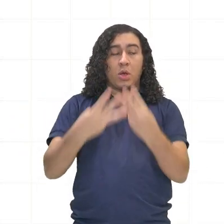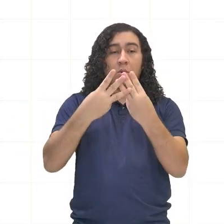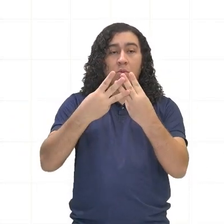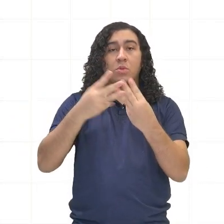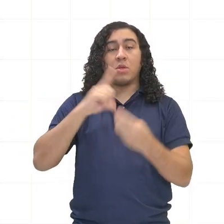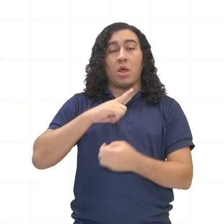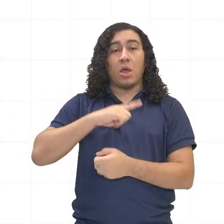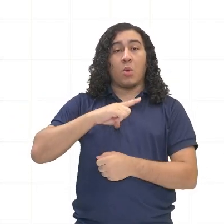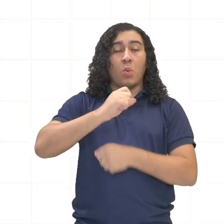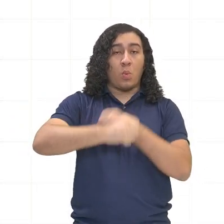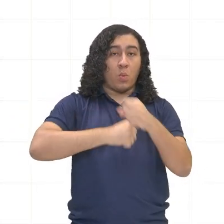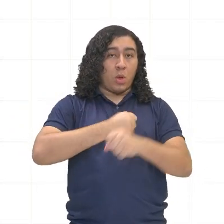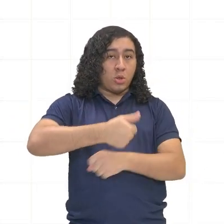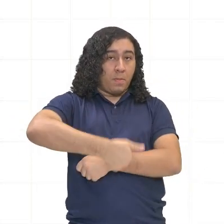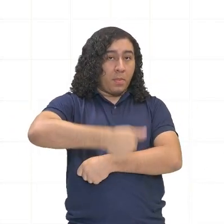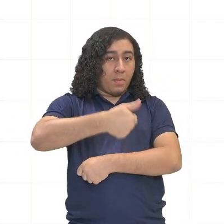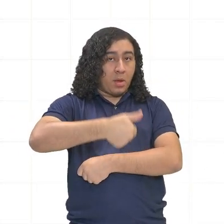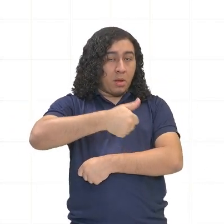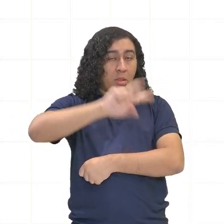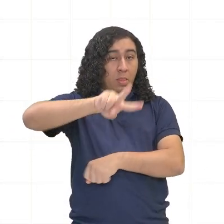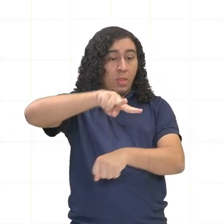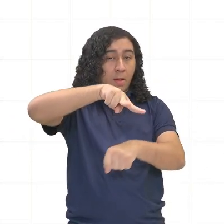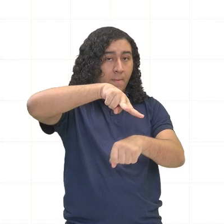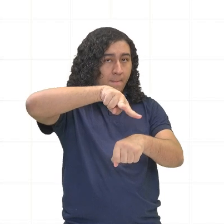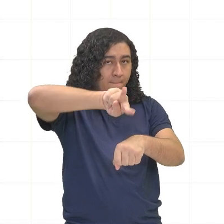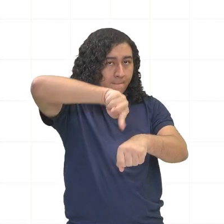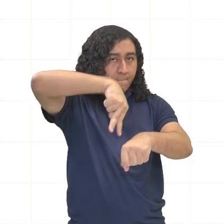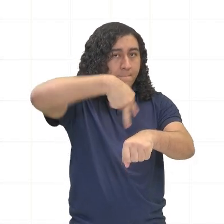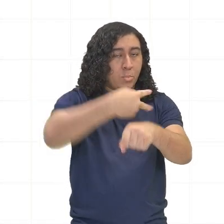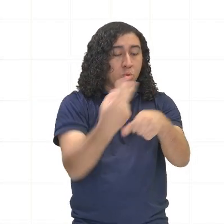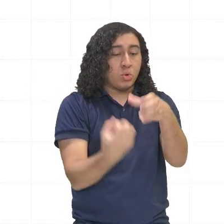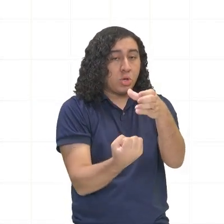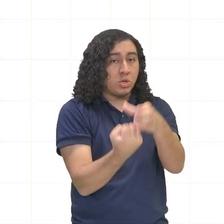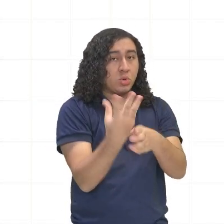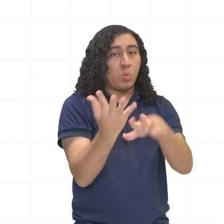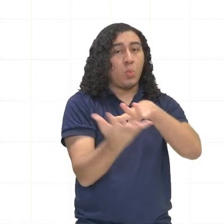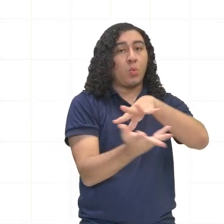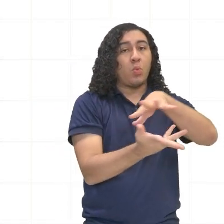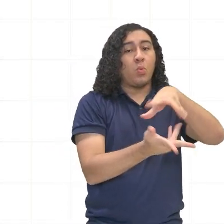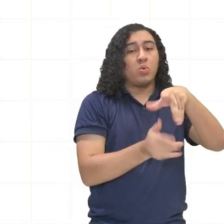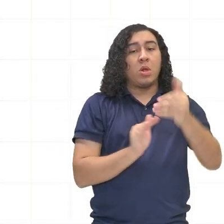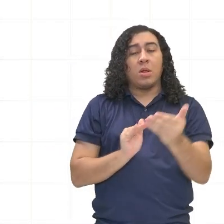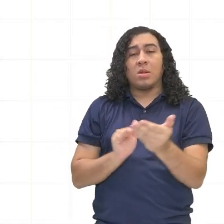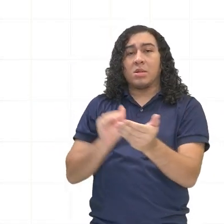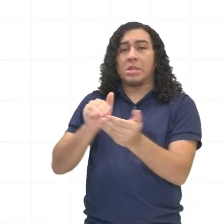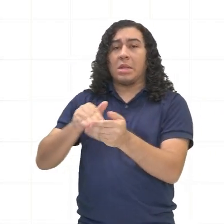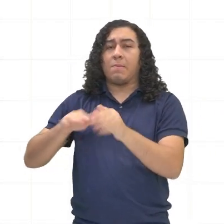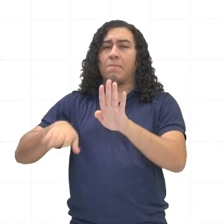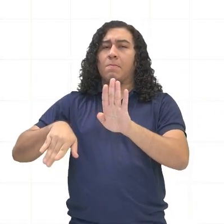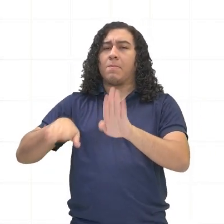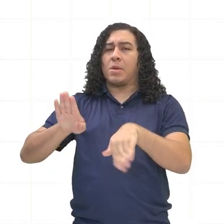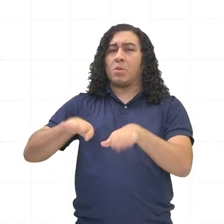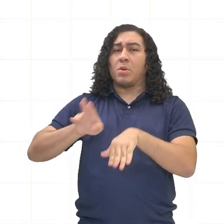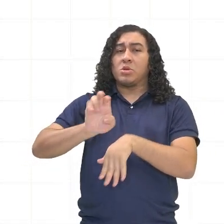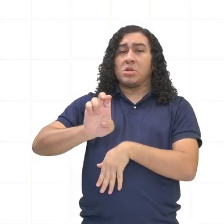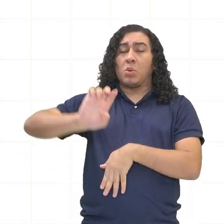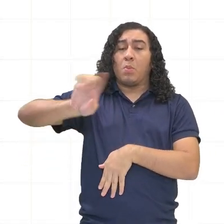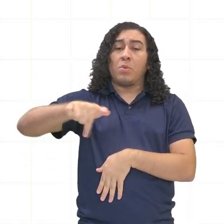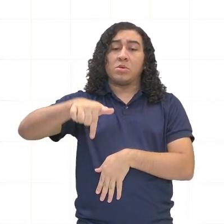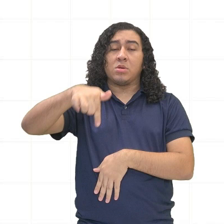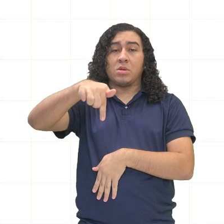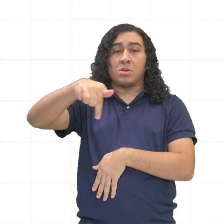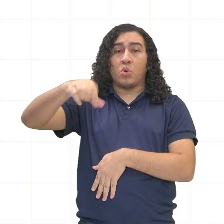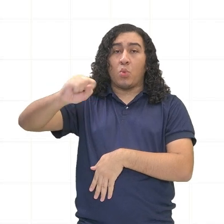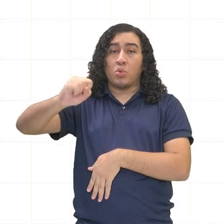do mundo, e que vai, né, até mais ou menos aqui o nosso exemplo, 5.780.